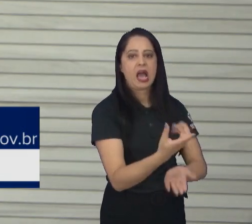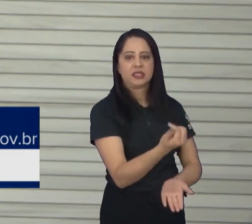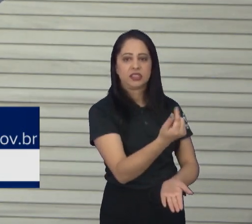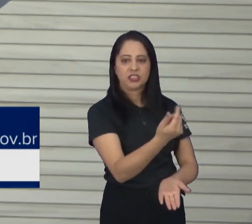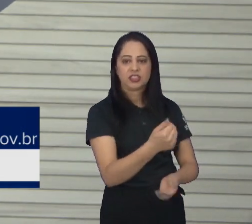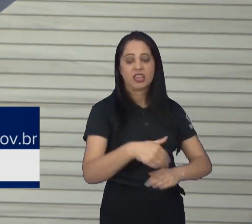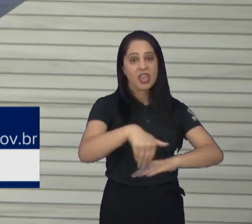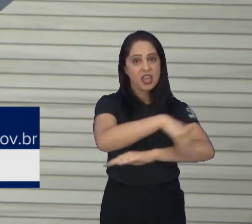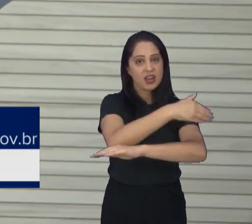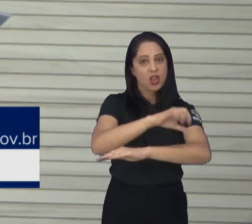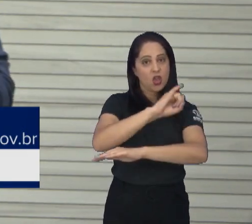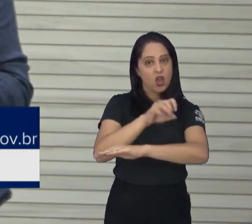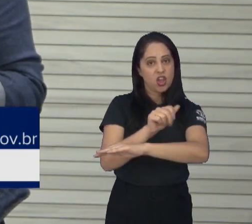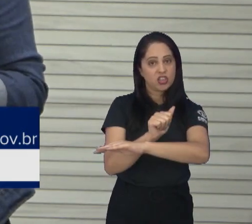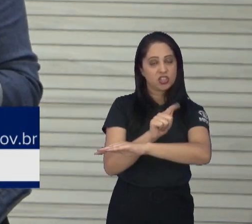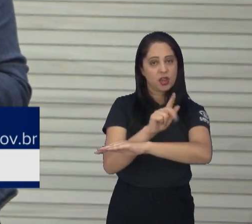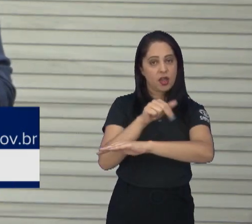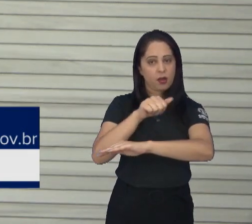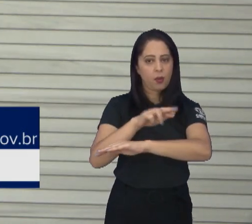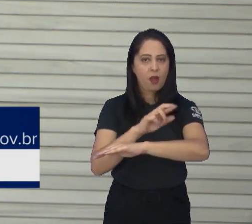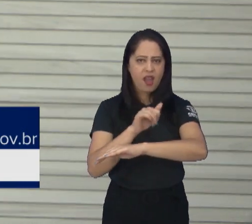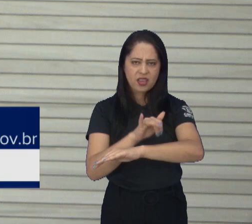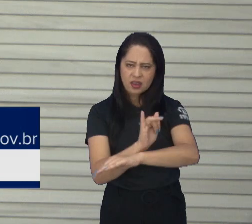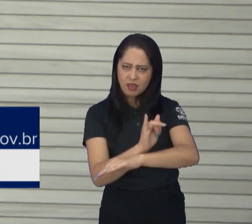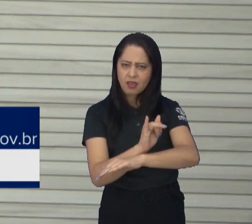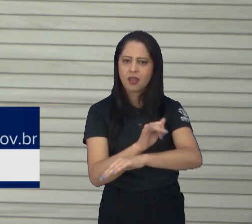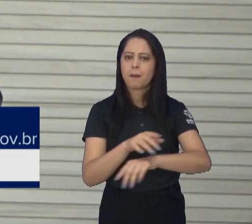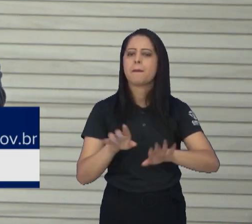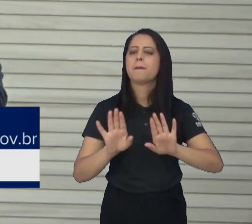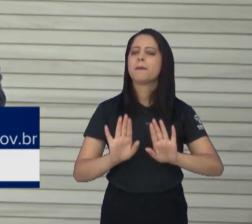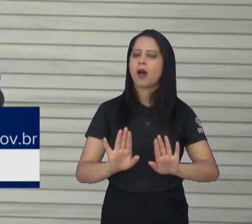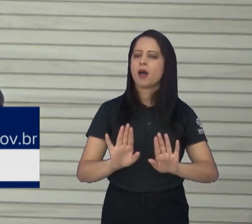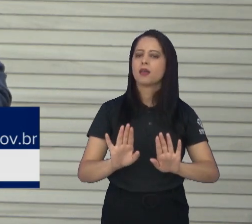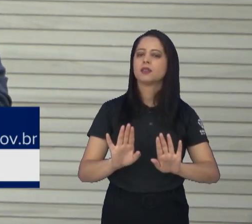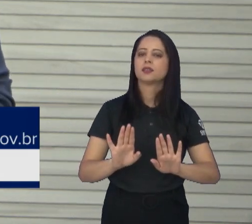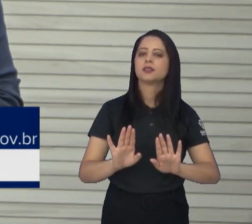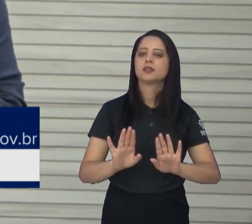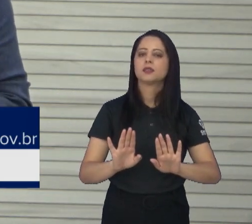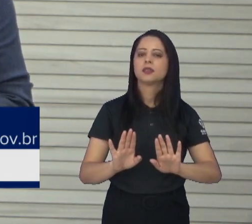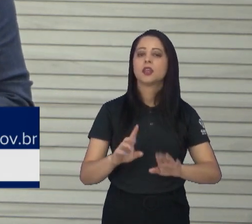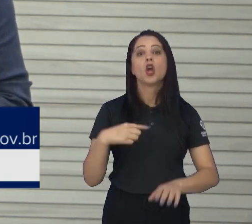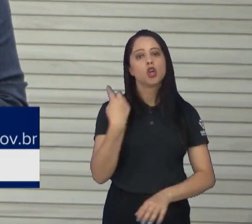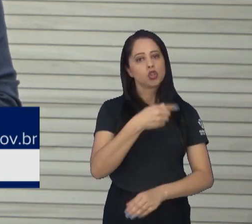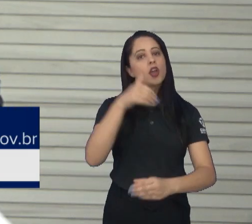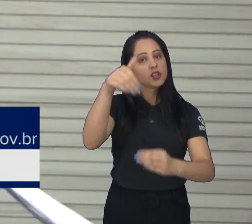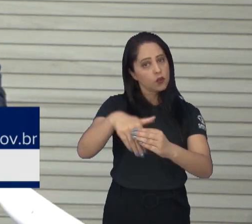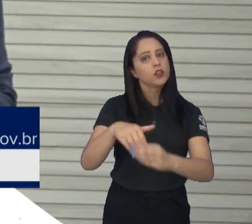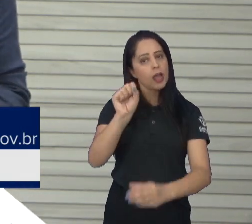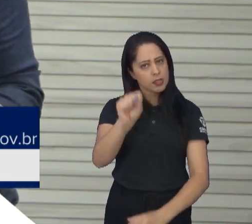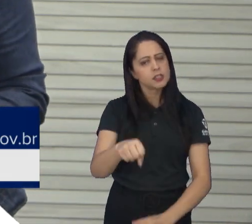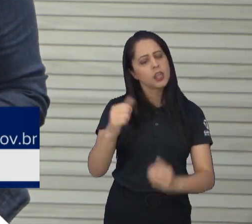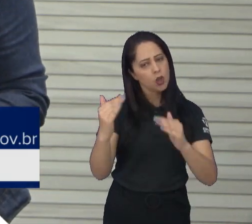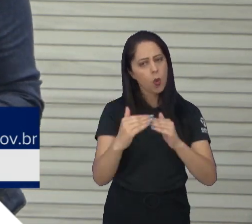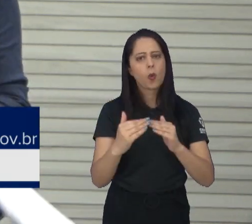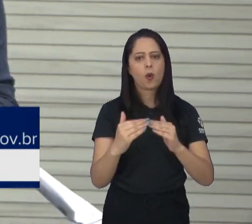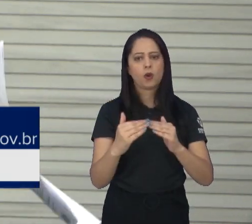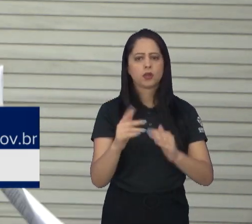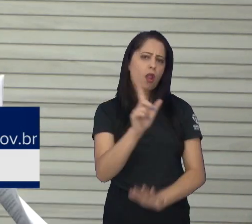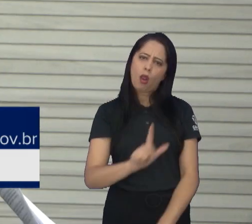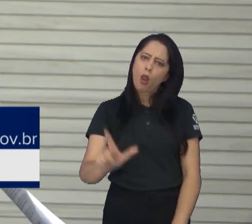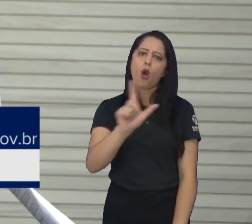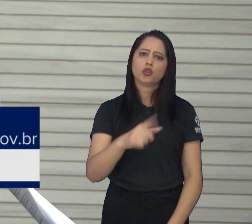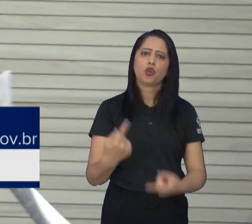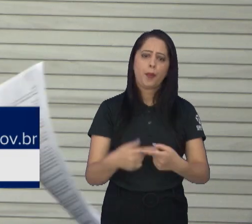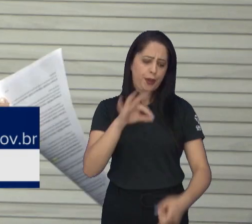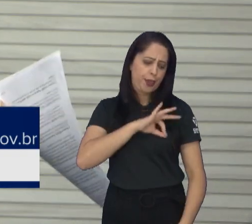Via Jaguari, que não tem morador nenhum, está satisfeitíssima. Mas nós vamos votar sim. Claro que nós vamos votar o piso